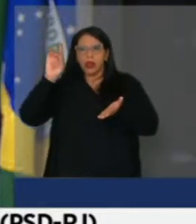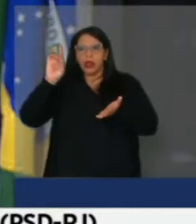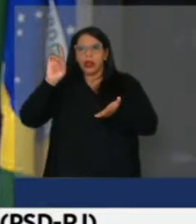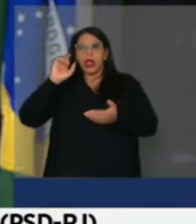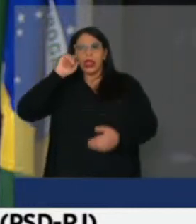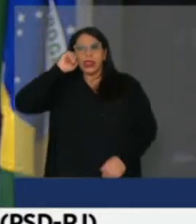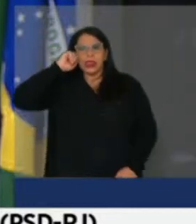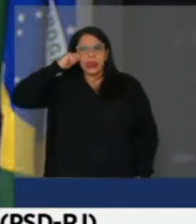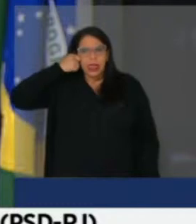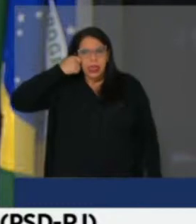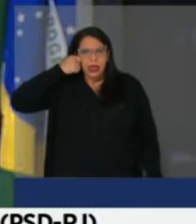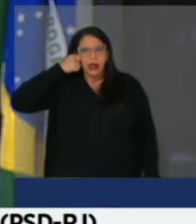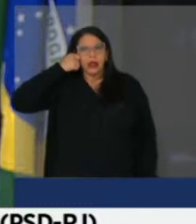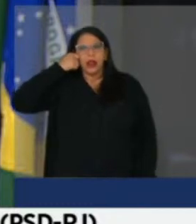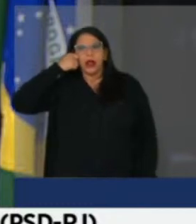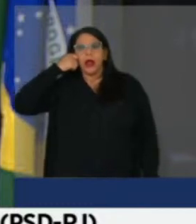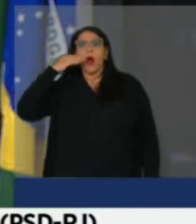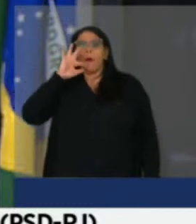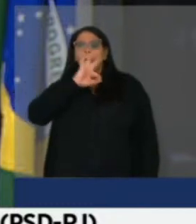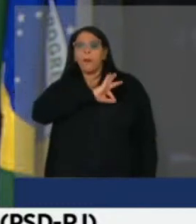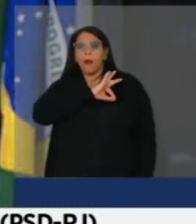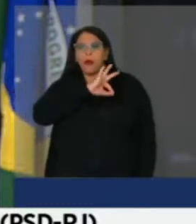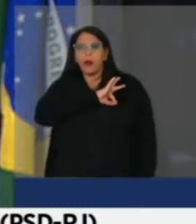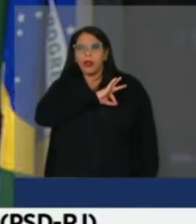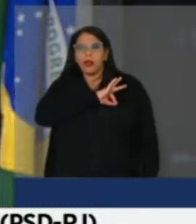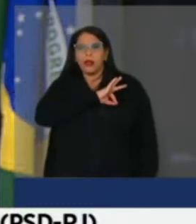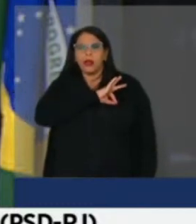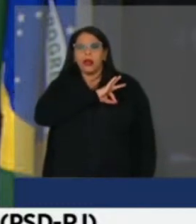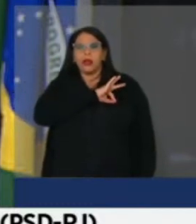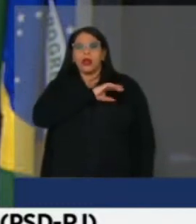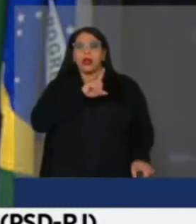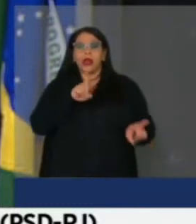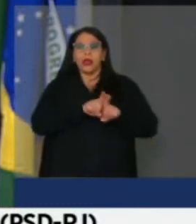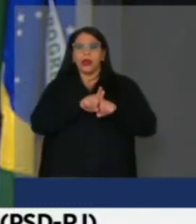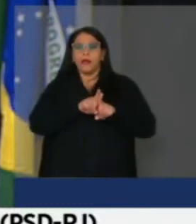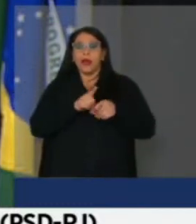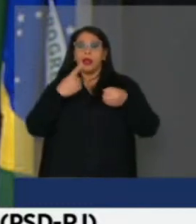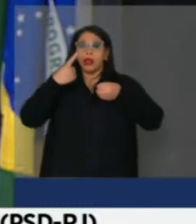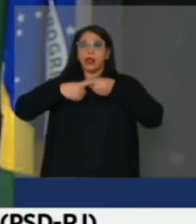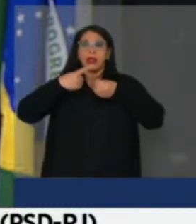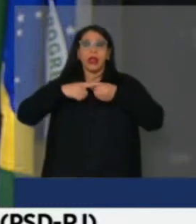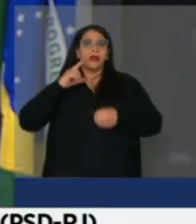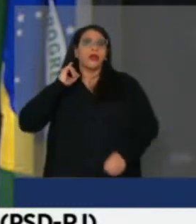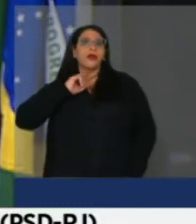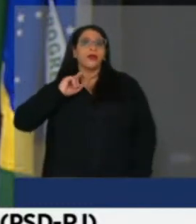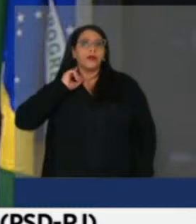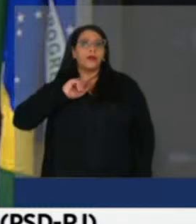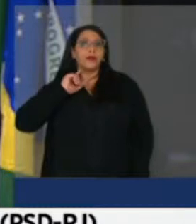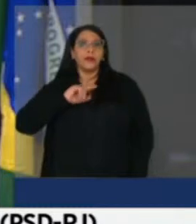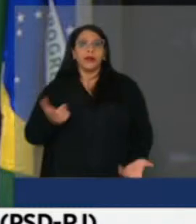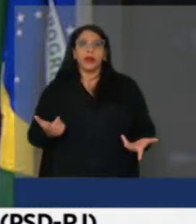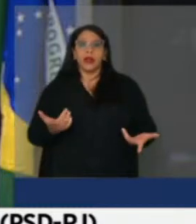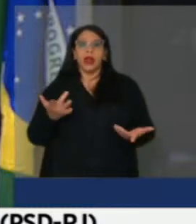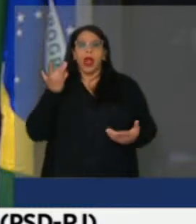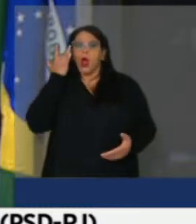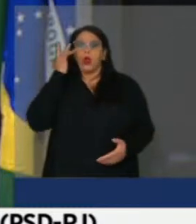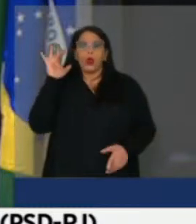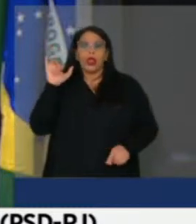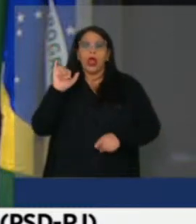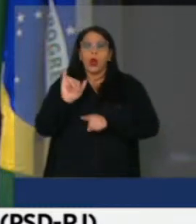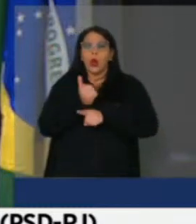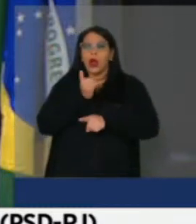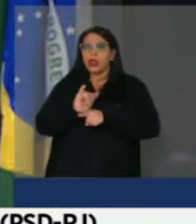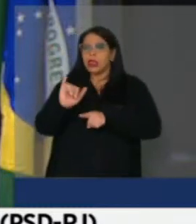negro, policial e que sou de Minas Gerais. Não sei qual a estratégia